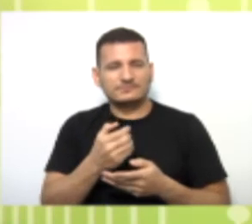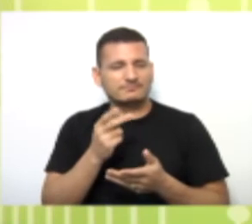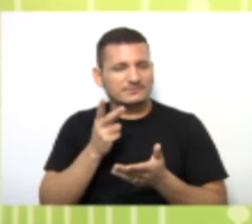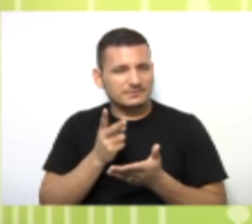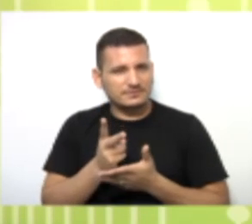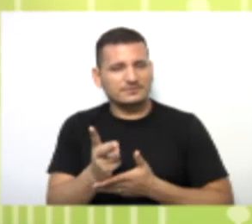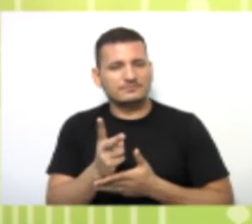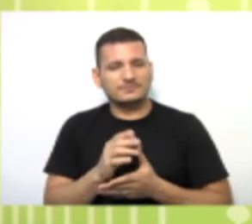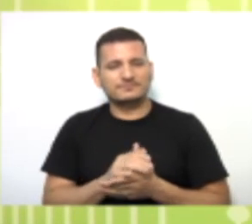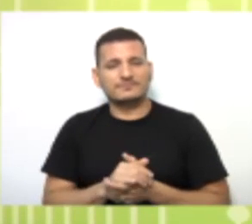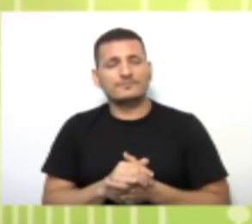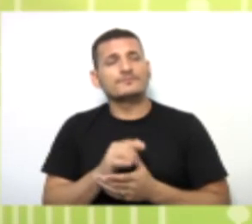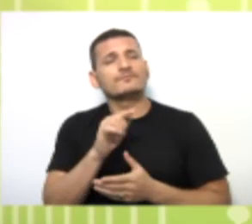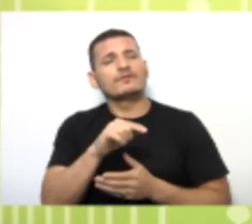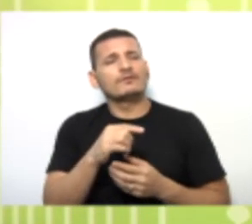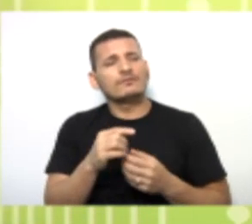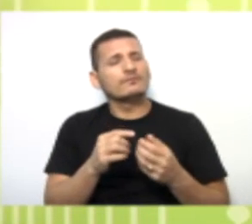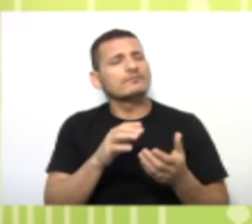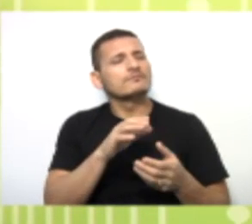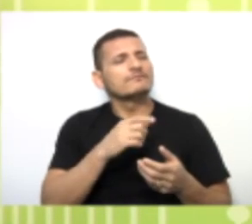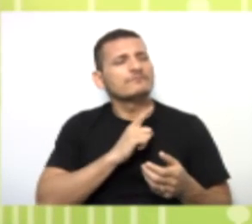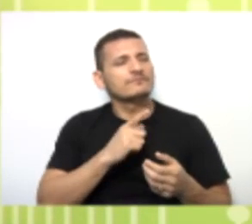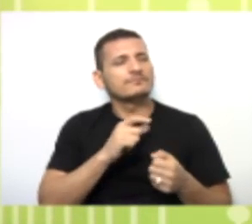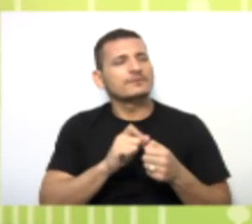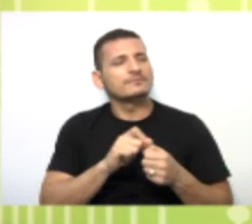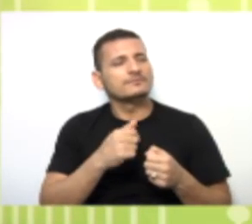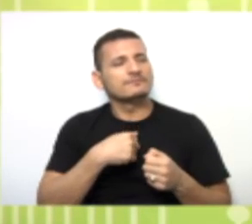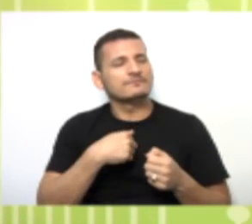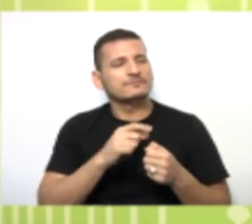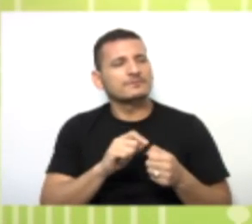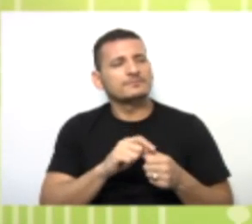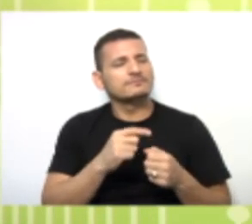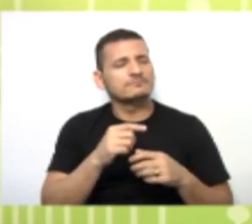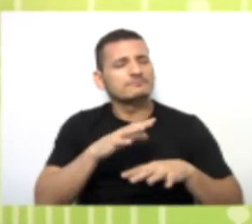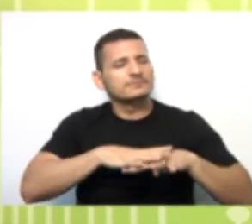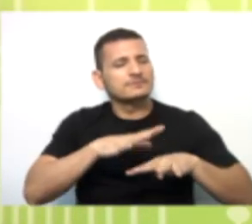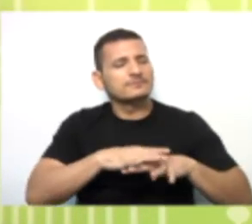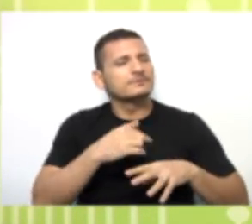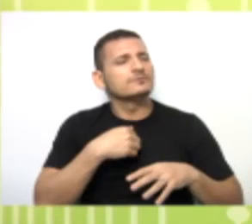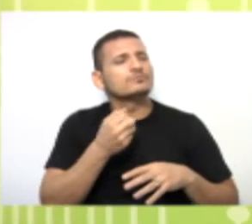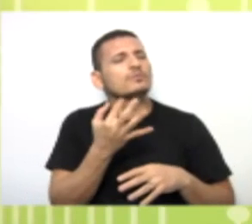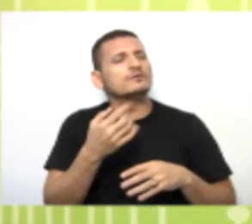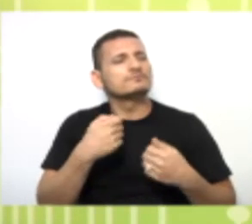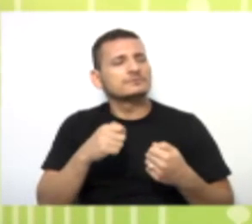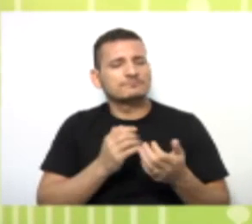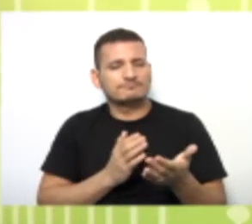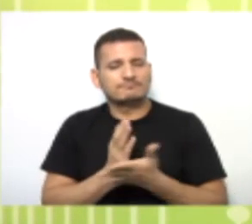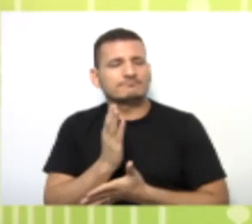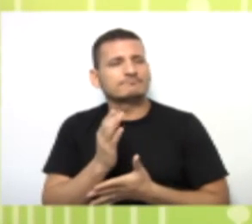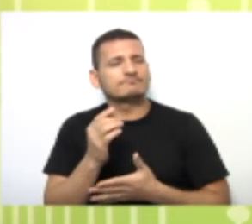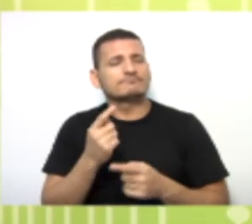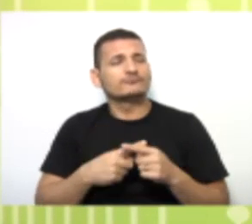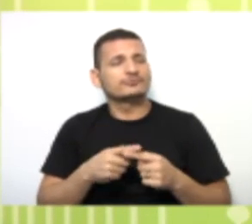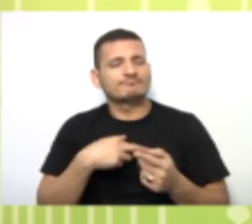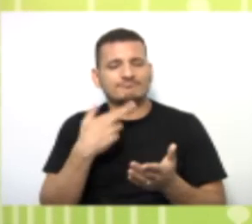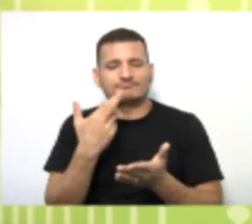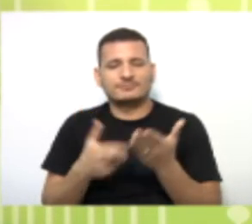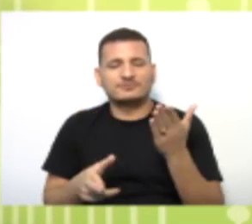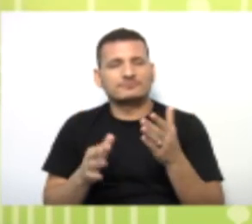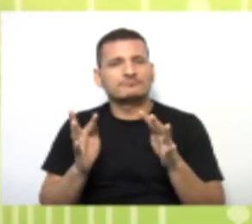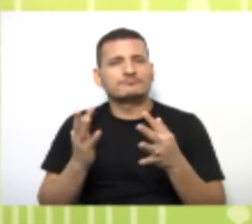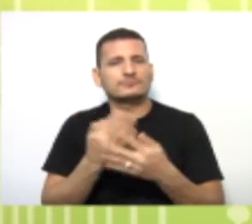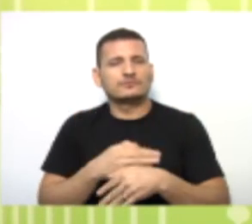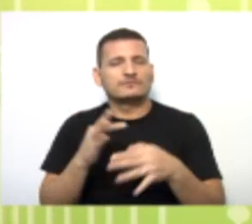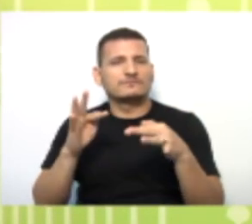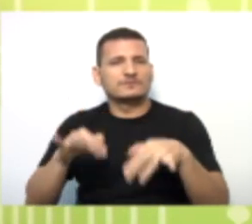dele. Cara, calcula pra mim aí, bicho, faz o cálculo pra mim de quanto que eu preciso pra poder passar nesse ano, que eu tô de recuperação, tô de final, não sei quanto é que